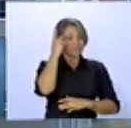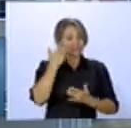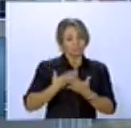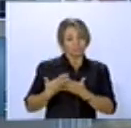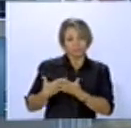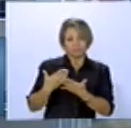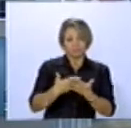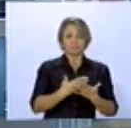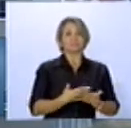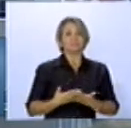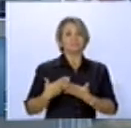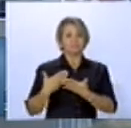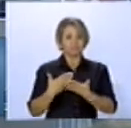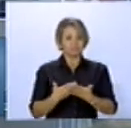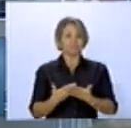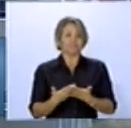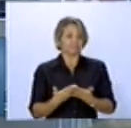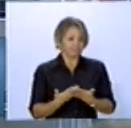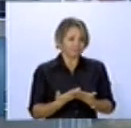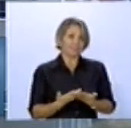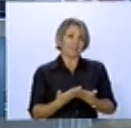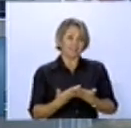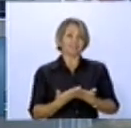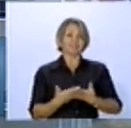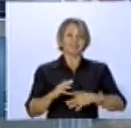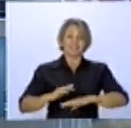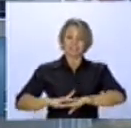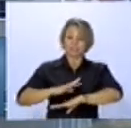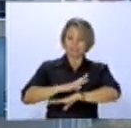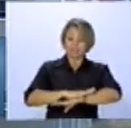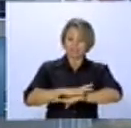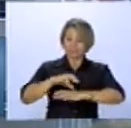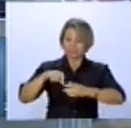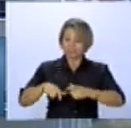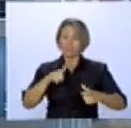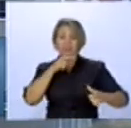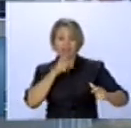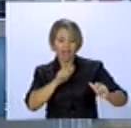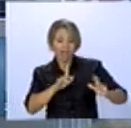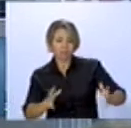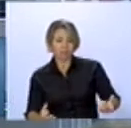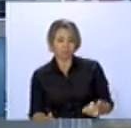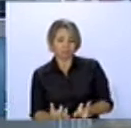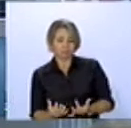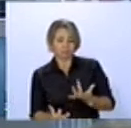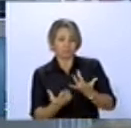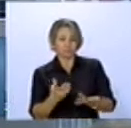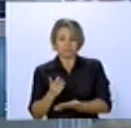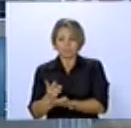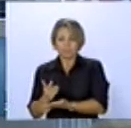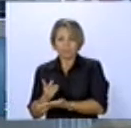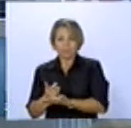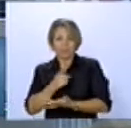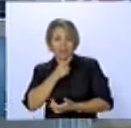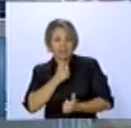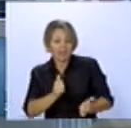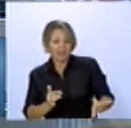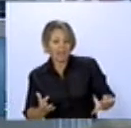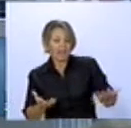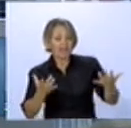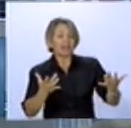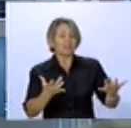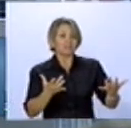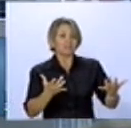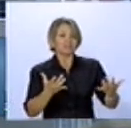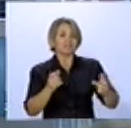e biólogos provaram que um sapo colocado no recipiente com a mesma água de sua Lagoa fica estático durante todo o tempo que